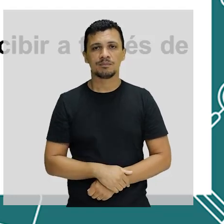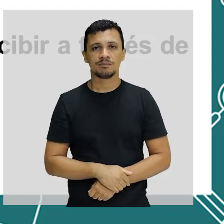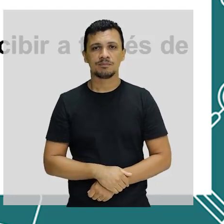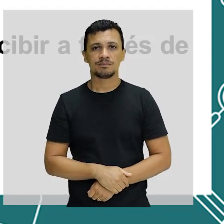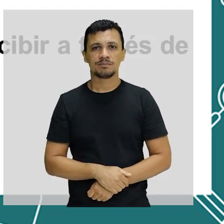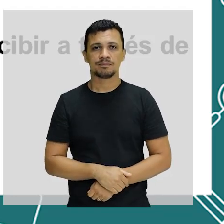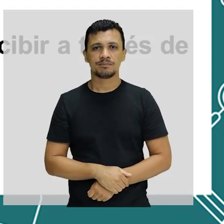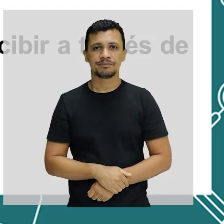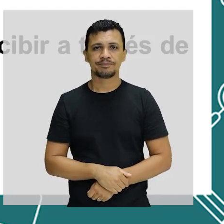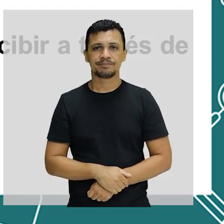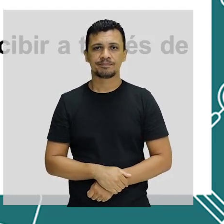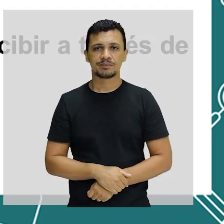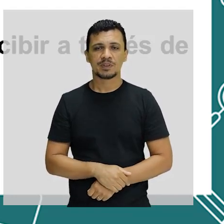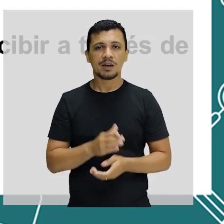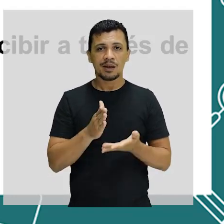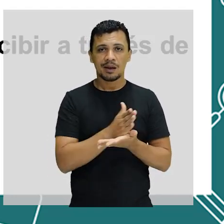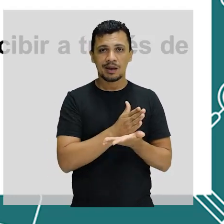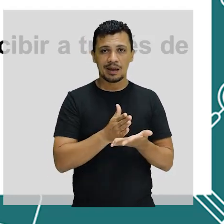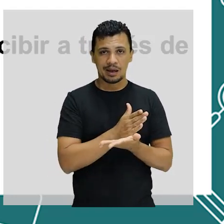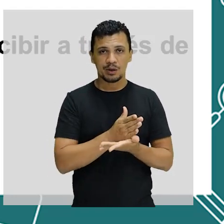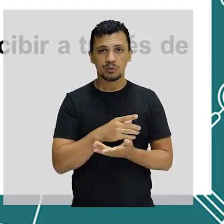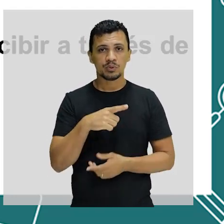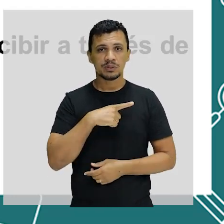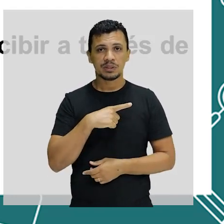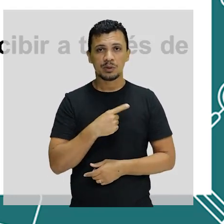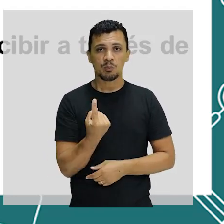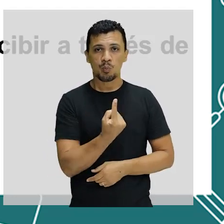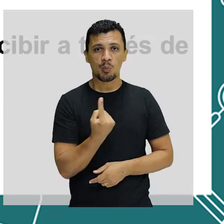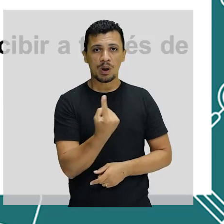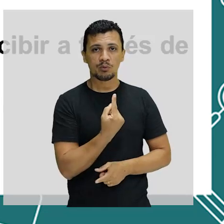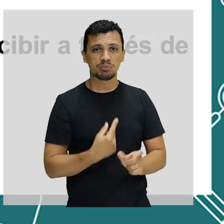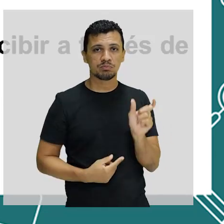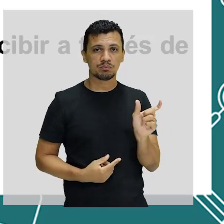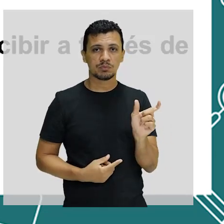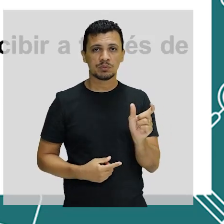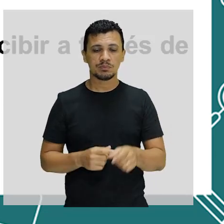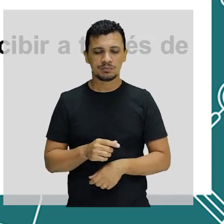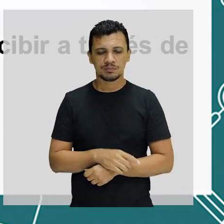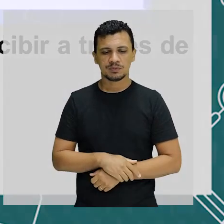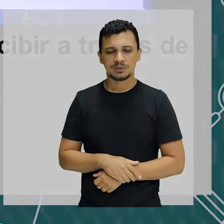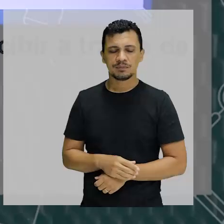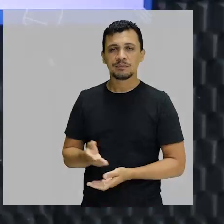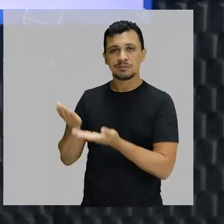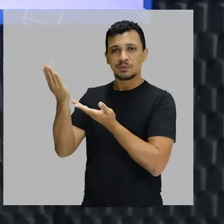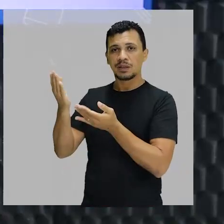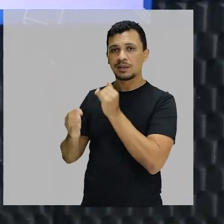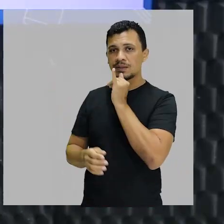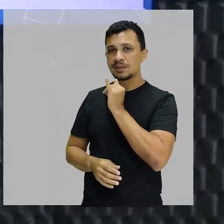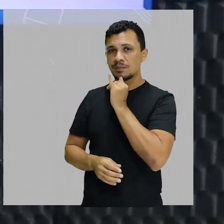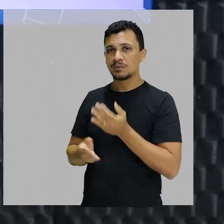forma única, né? Algo que tem só uma forma. Por exemplo, la canción,